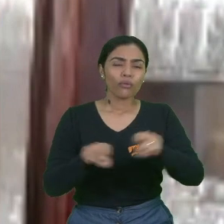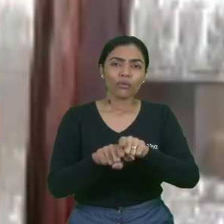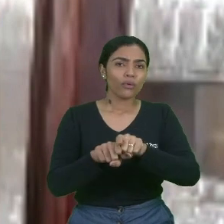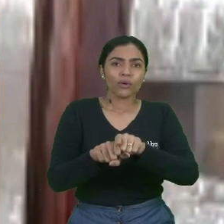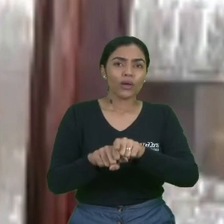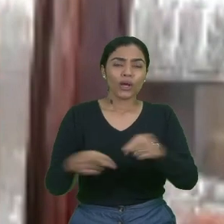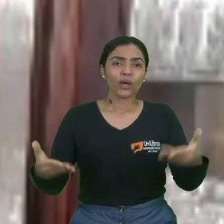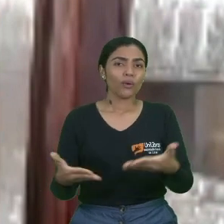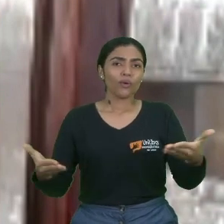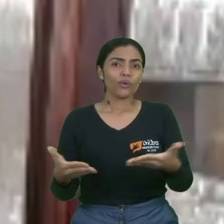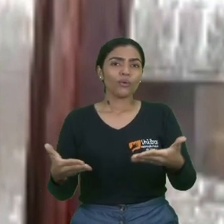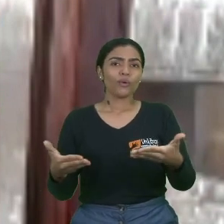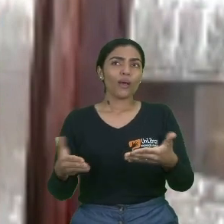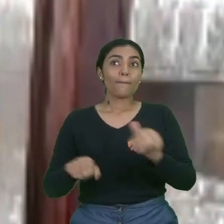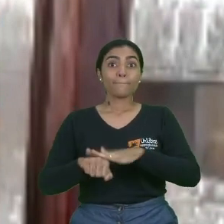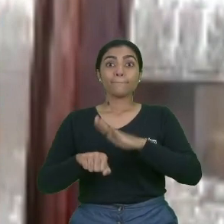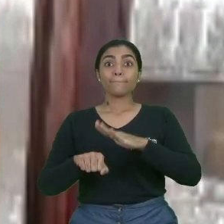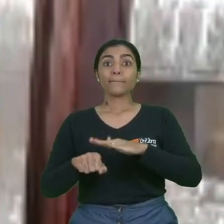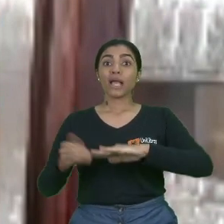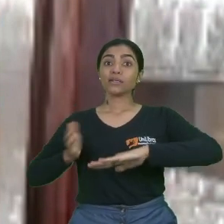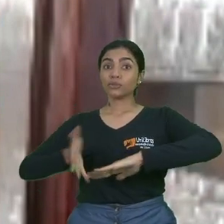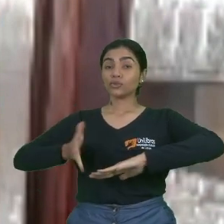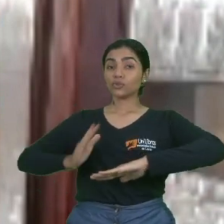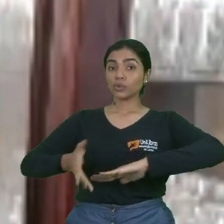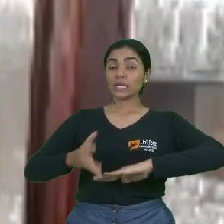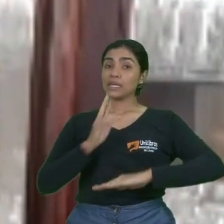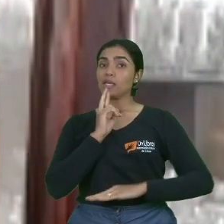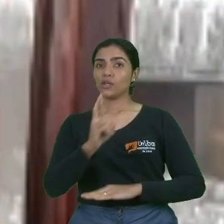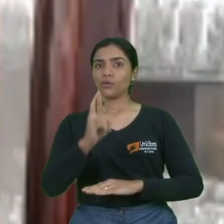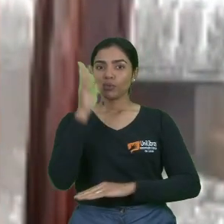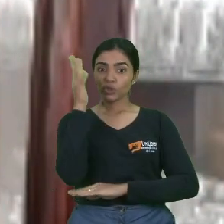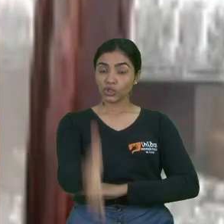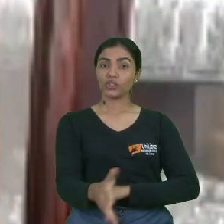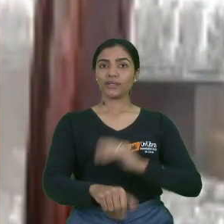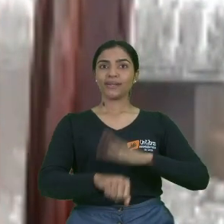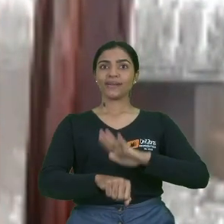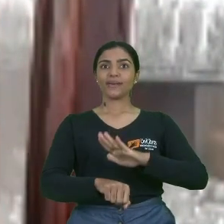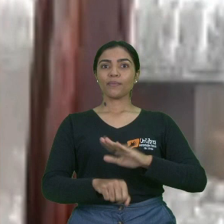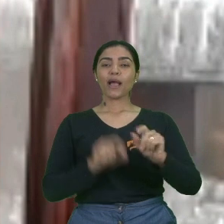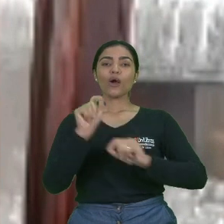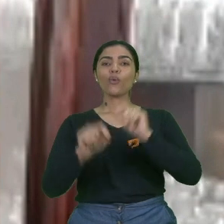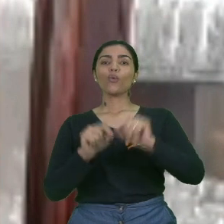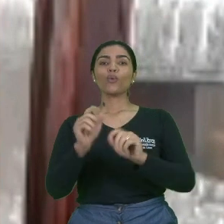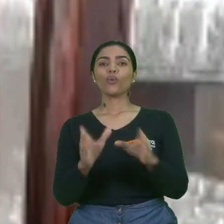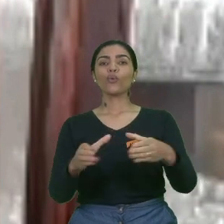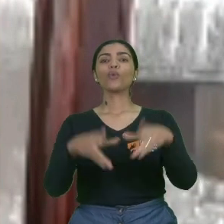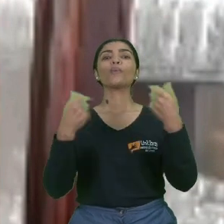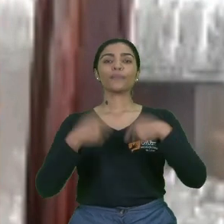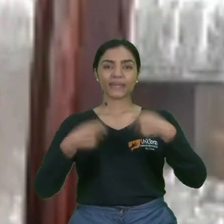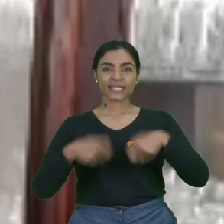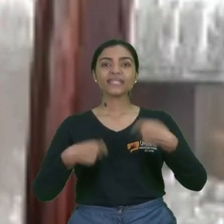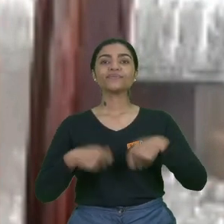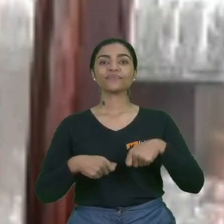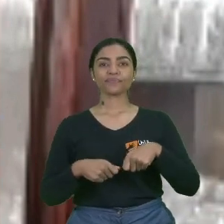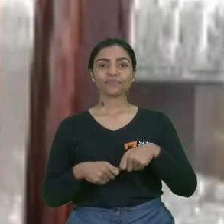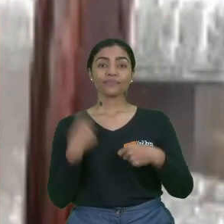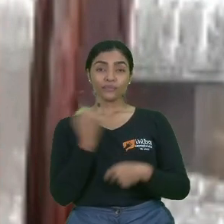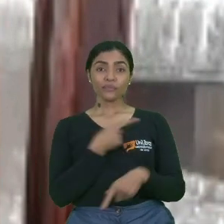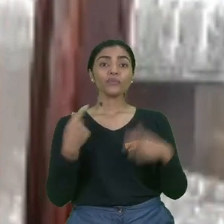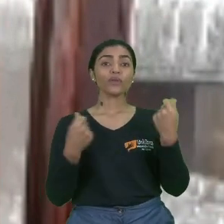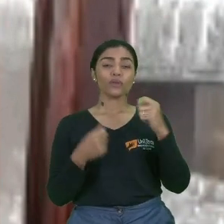sejam hoje mais atuais e respondam de maneira mais direta antes necessidades que a gente a gente